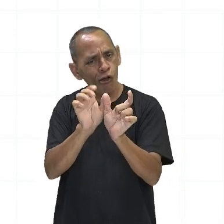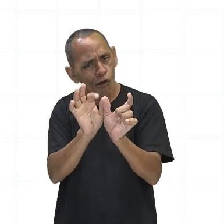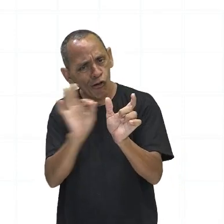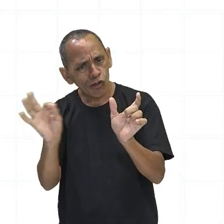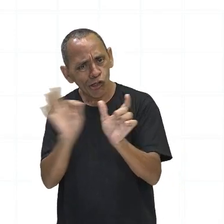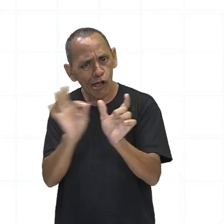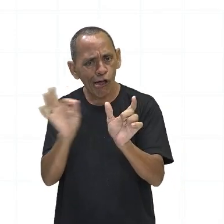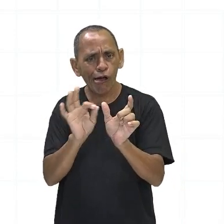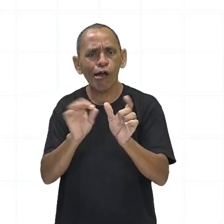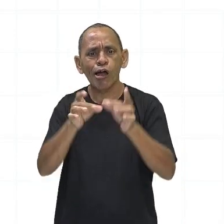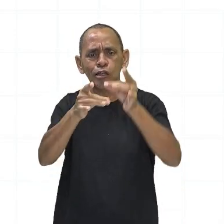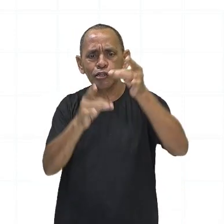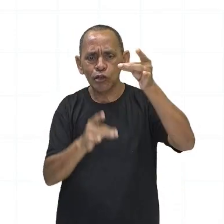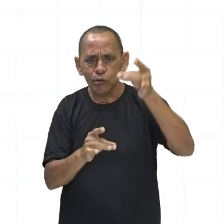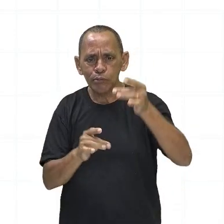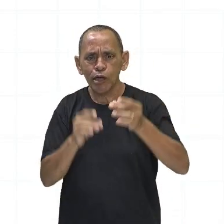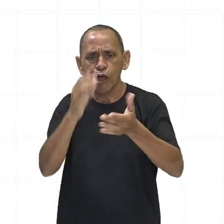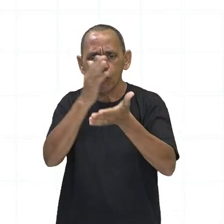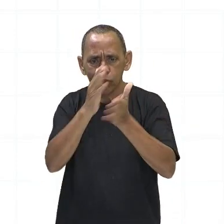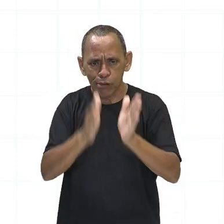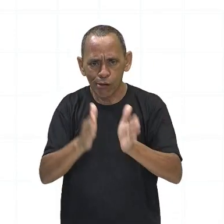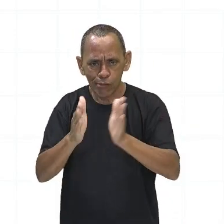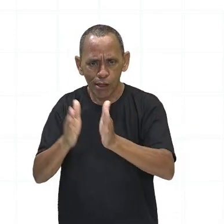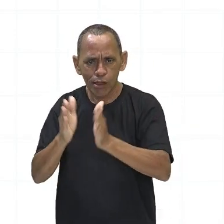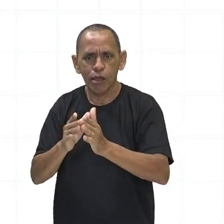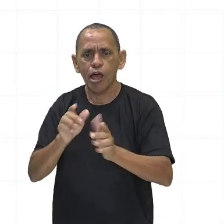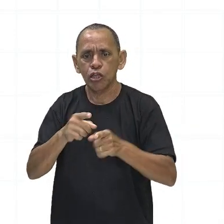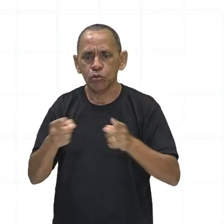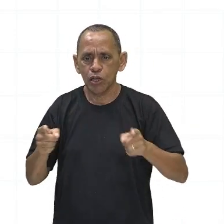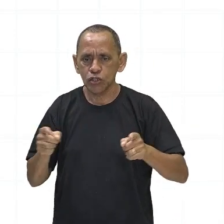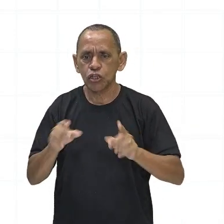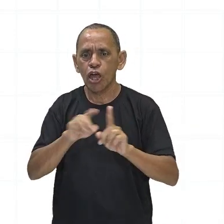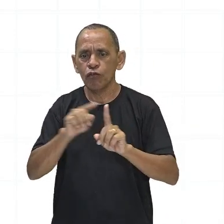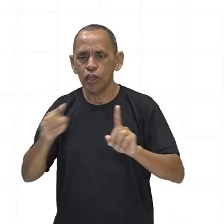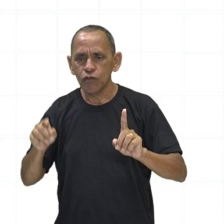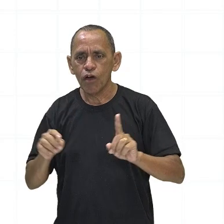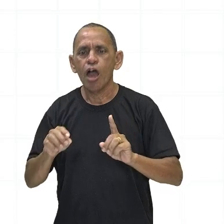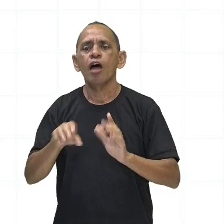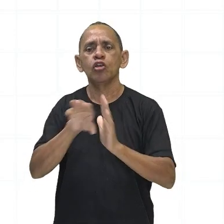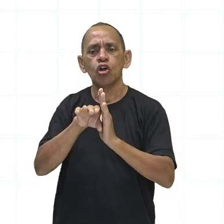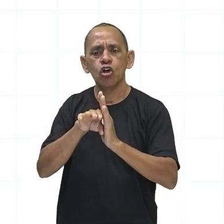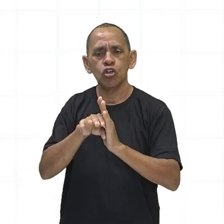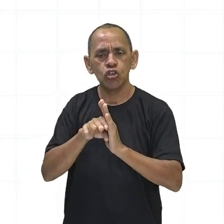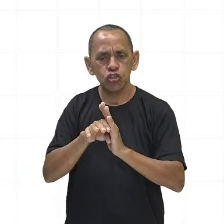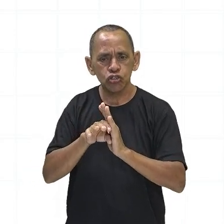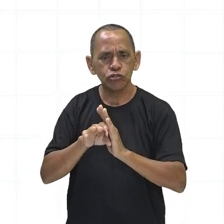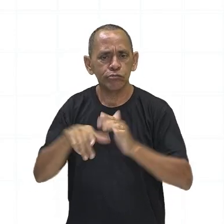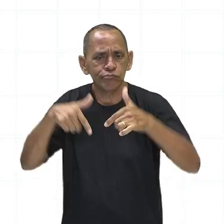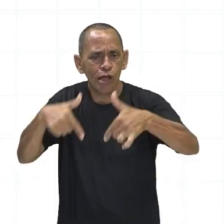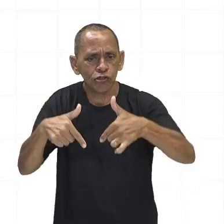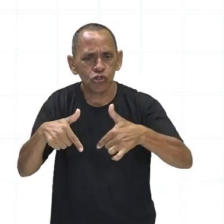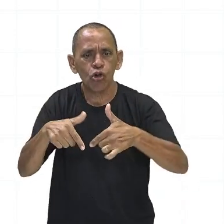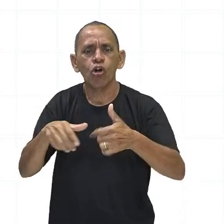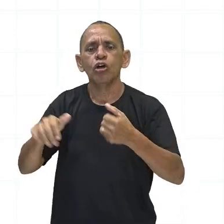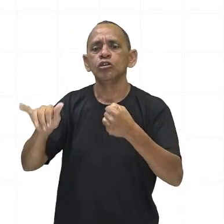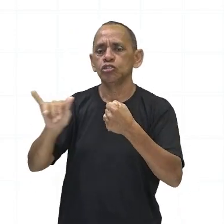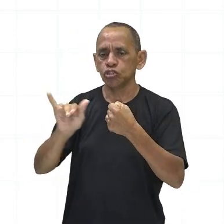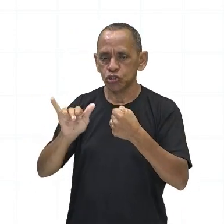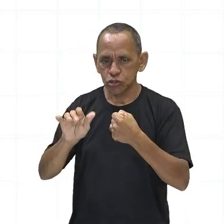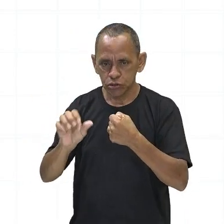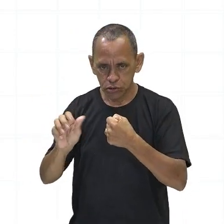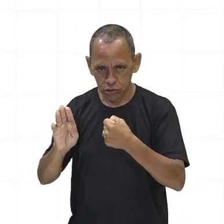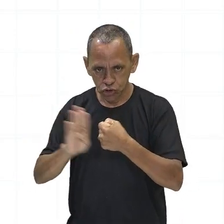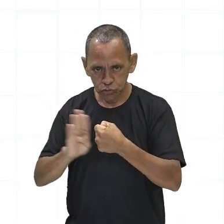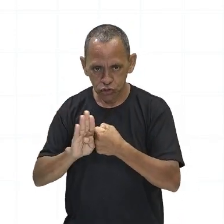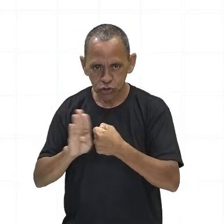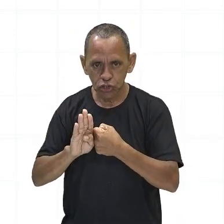gramaticais variáveis, conceito e flexões. Substantivo, artigo, adjetivo,